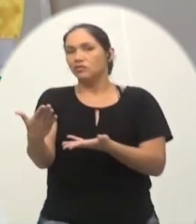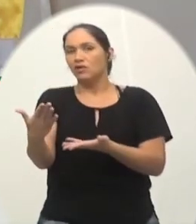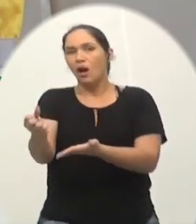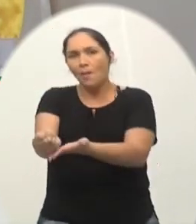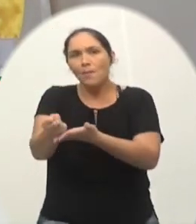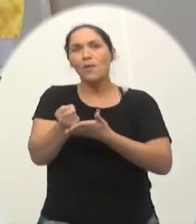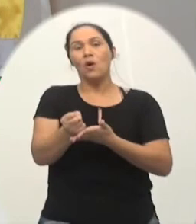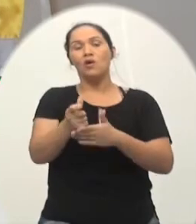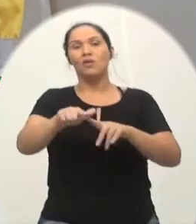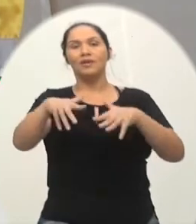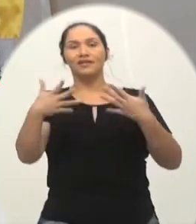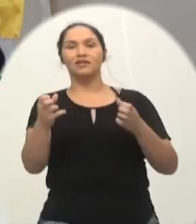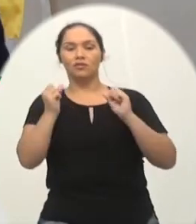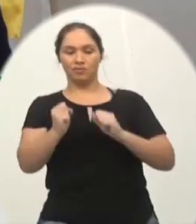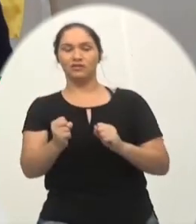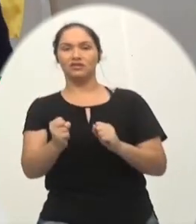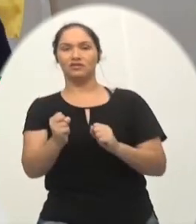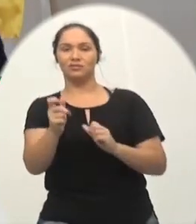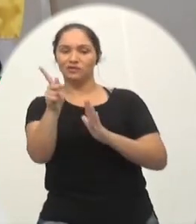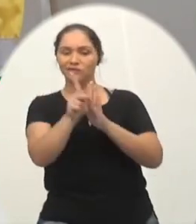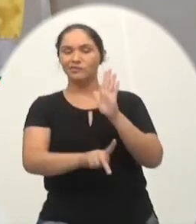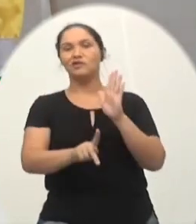para fazer as transações